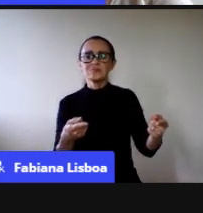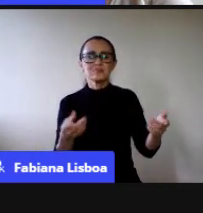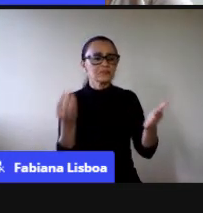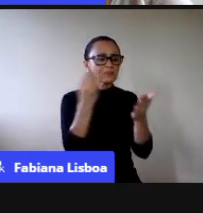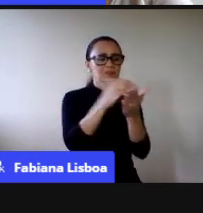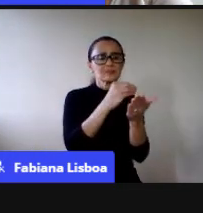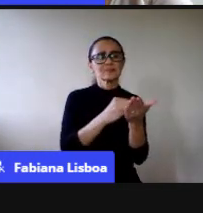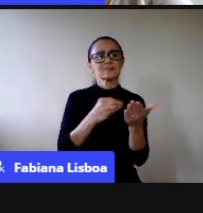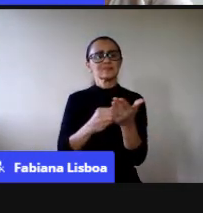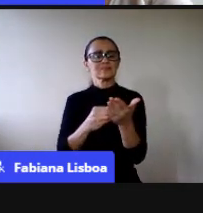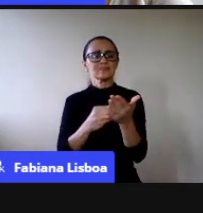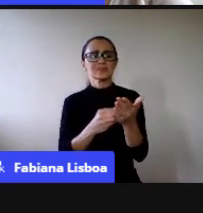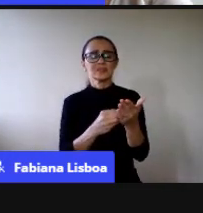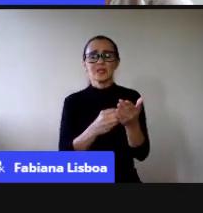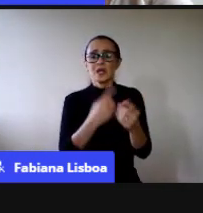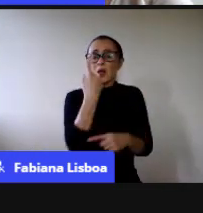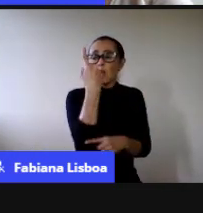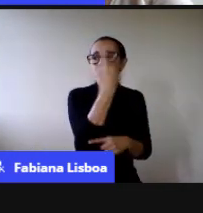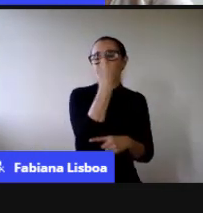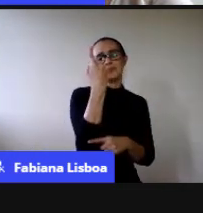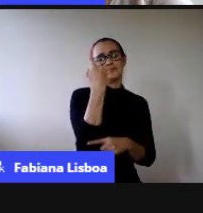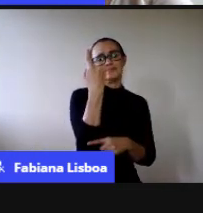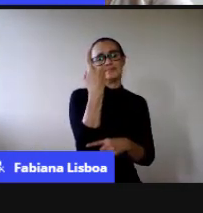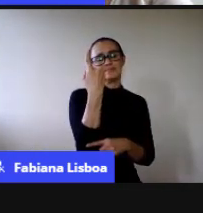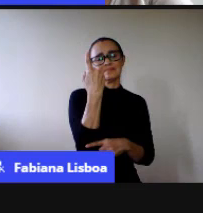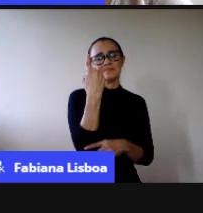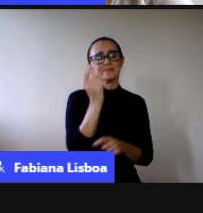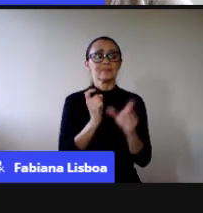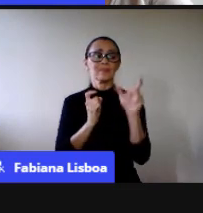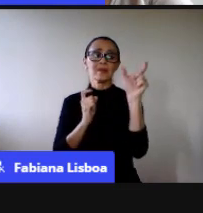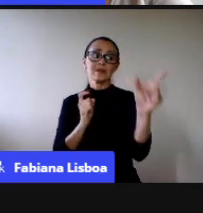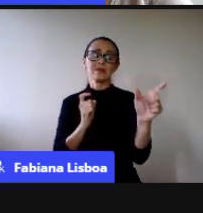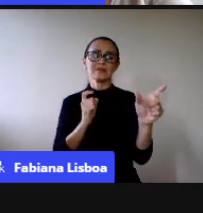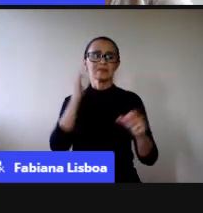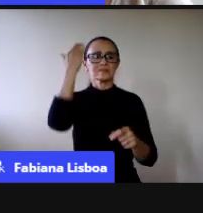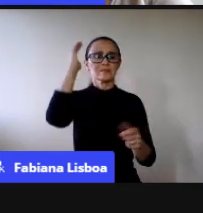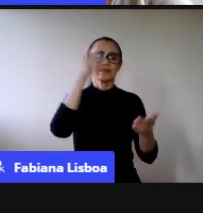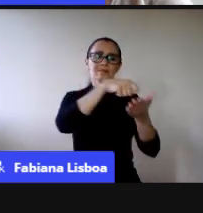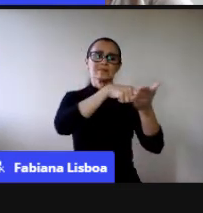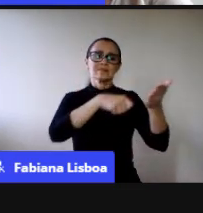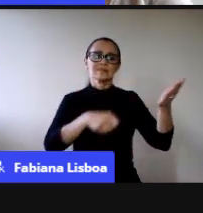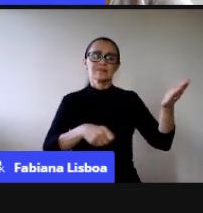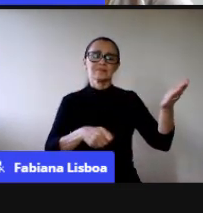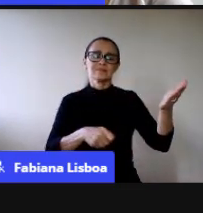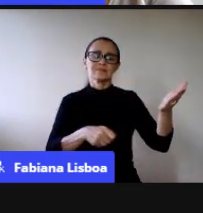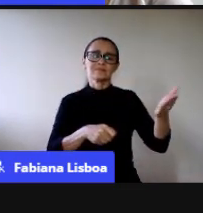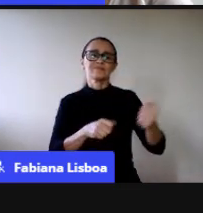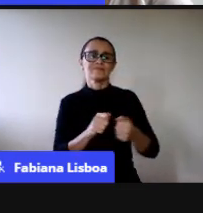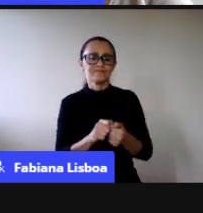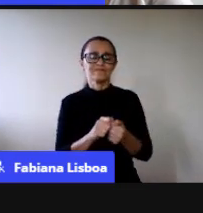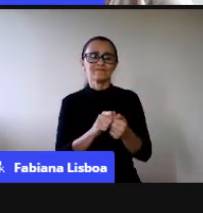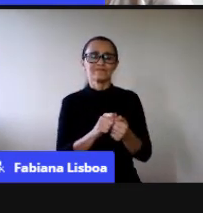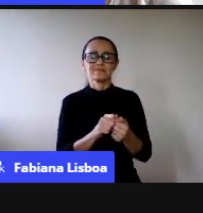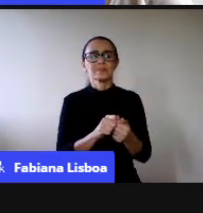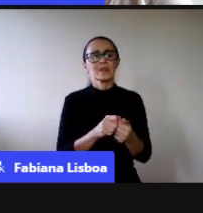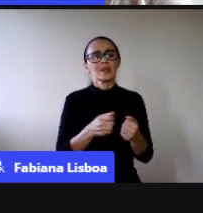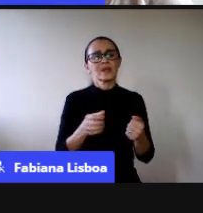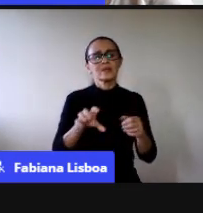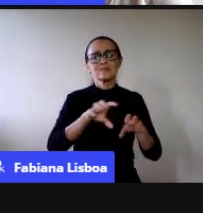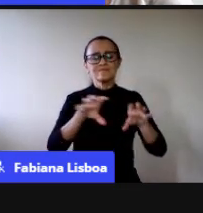visão única, daqueles que tinham domínio da escrita e a partir de uma visão eurocêntrica nos postulados